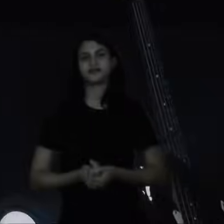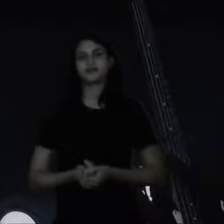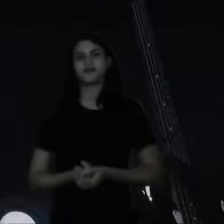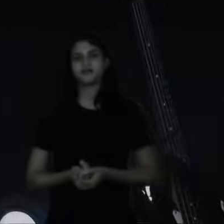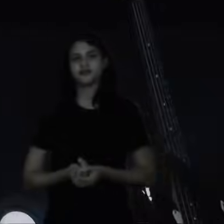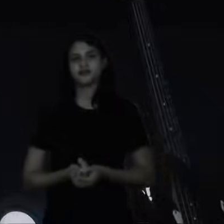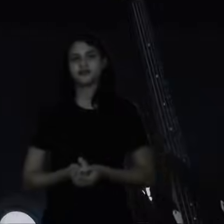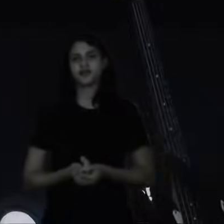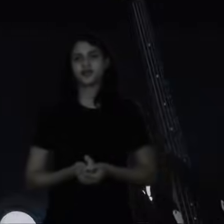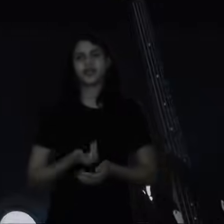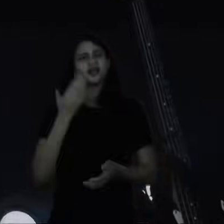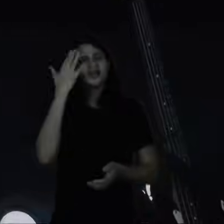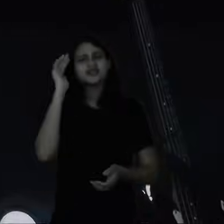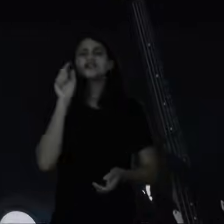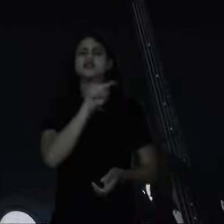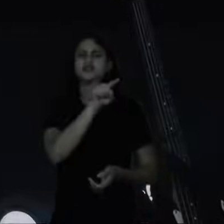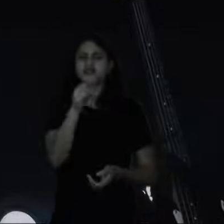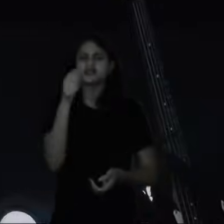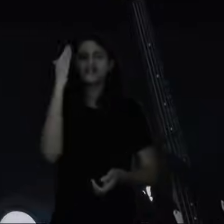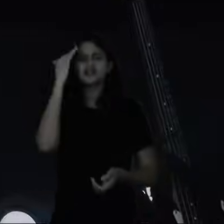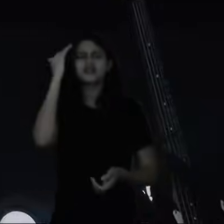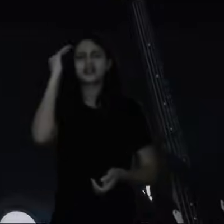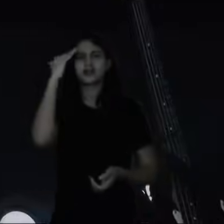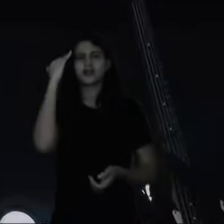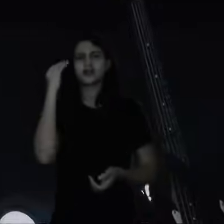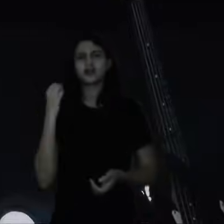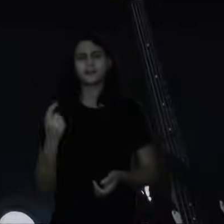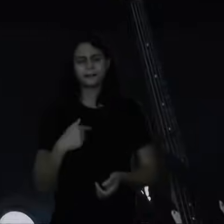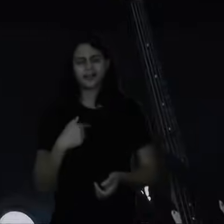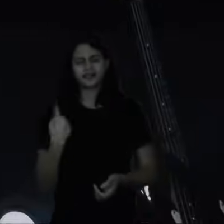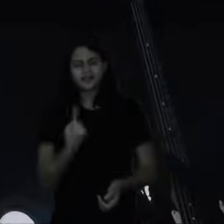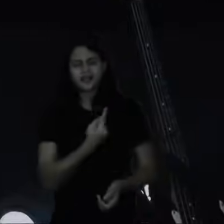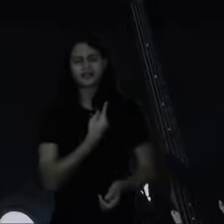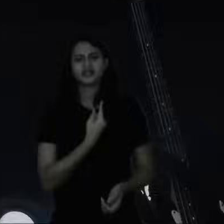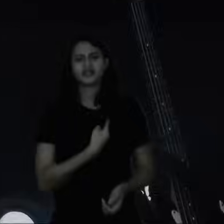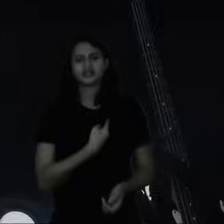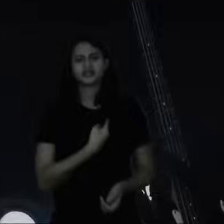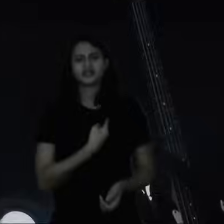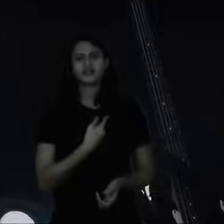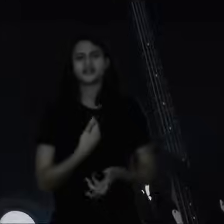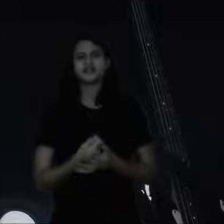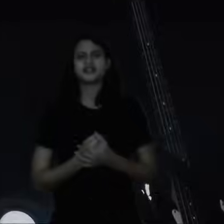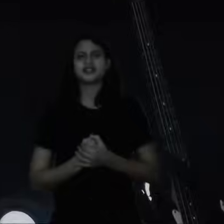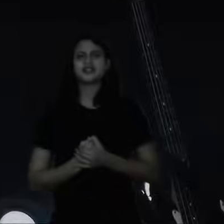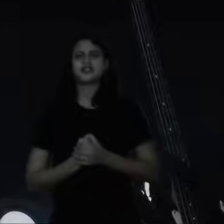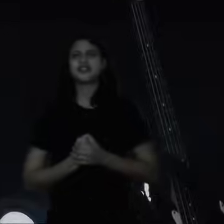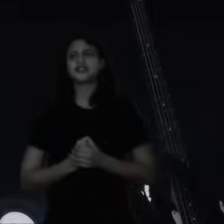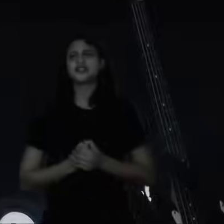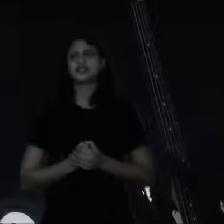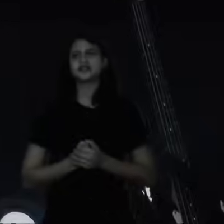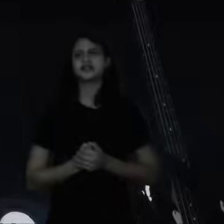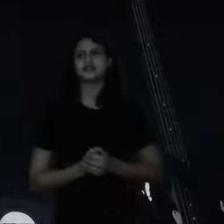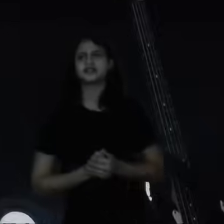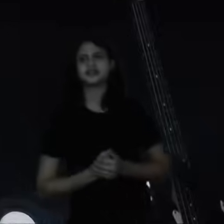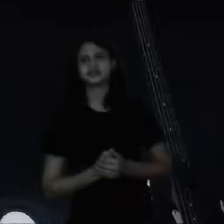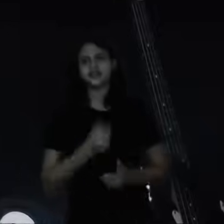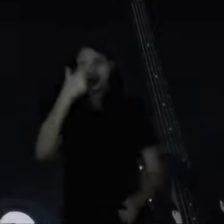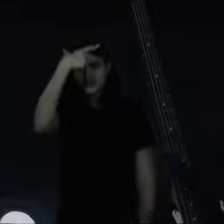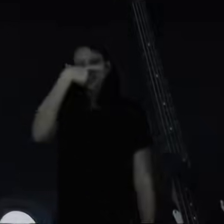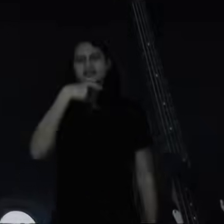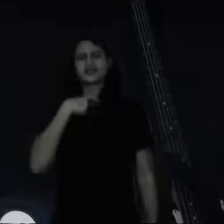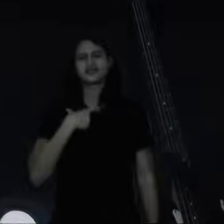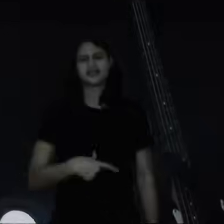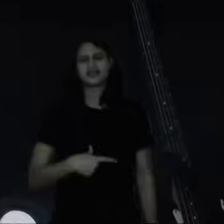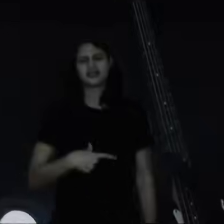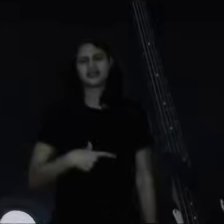Eu não sei se você sabia, mas a nossa personalidade, ela é formada a partir das relações e das